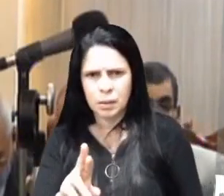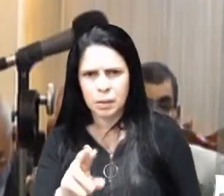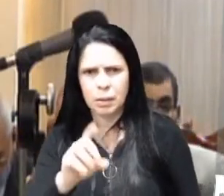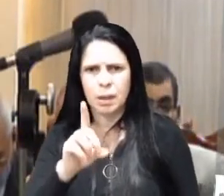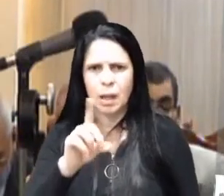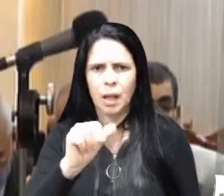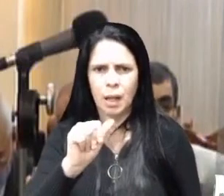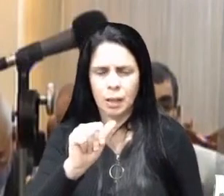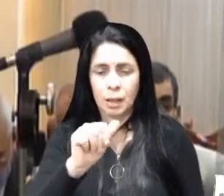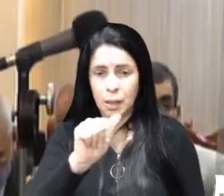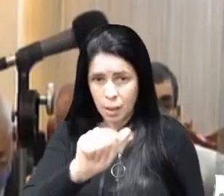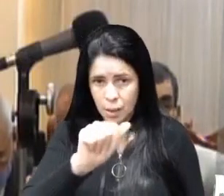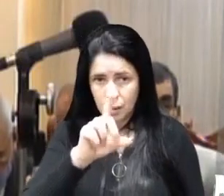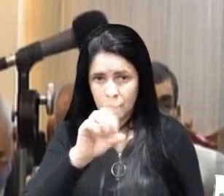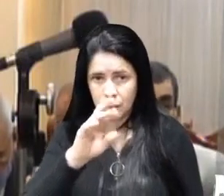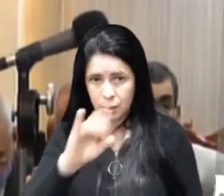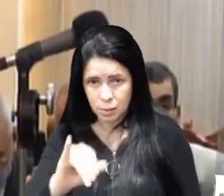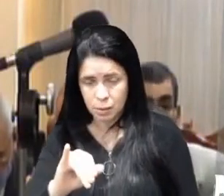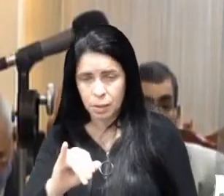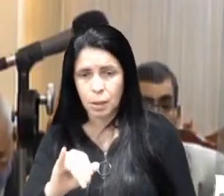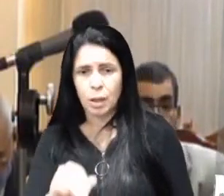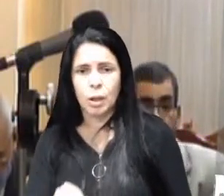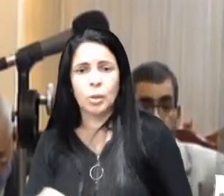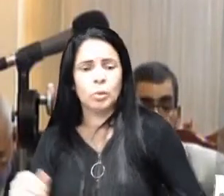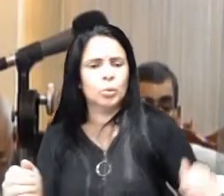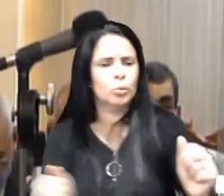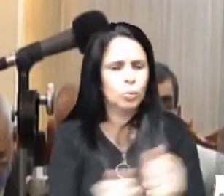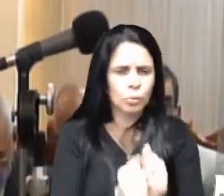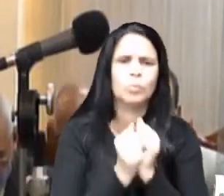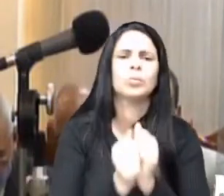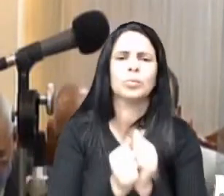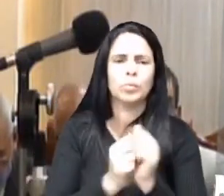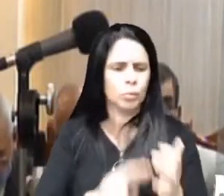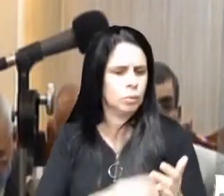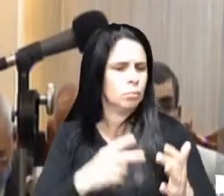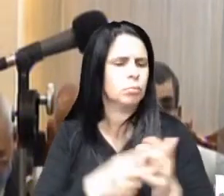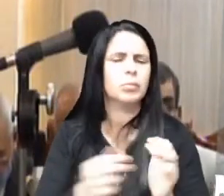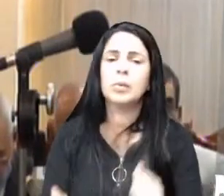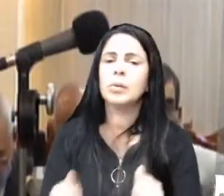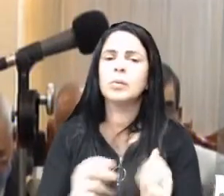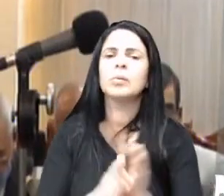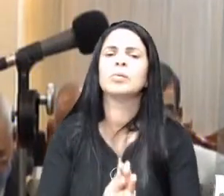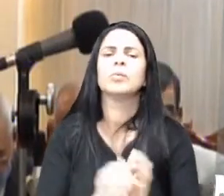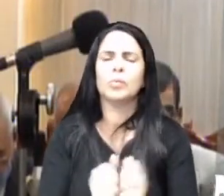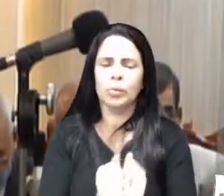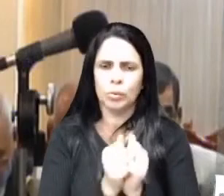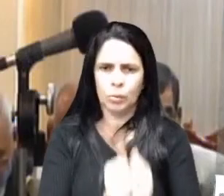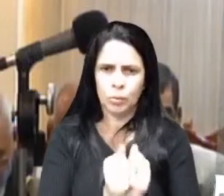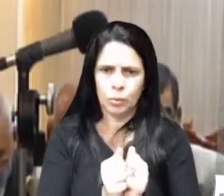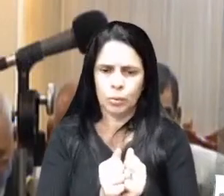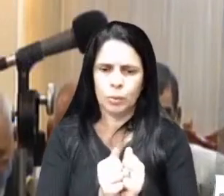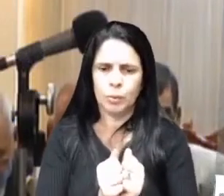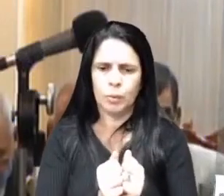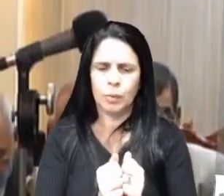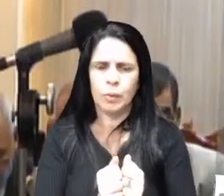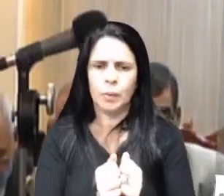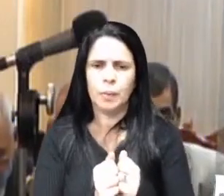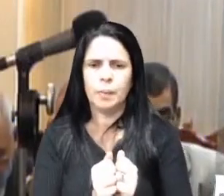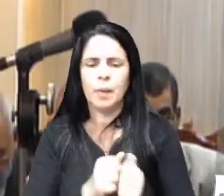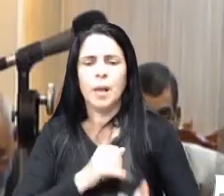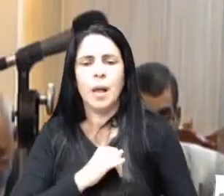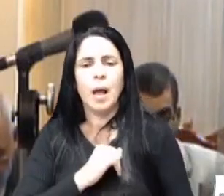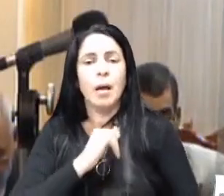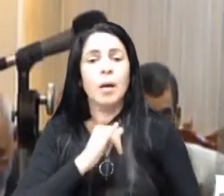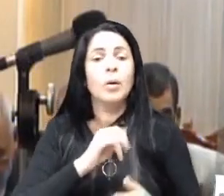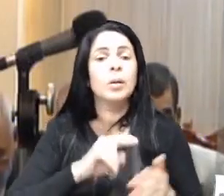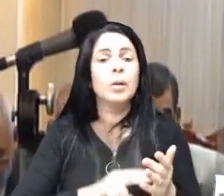preposição que dá o sentido de se aproximar de alguém. E monere significa avisar,